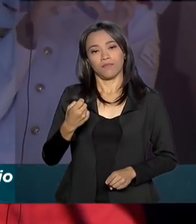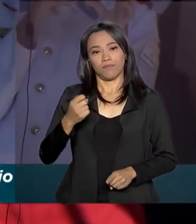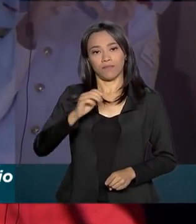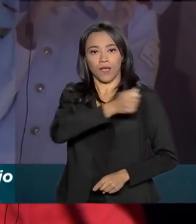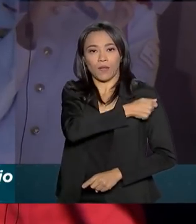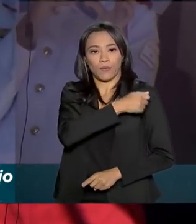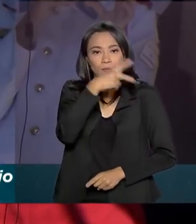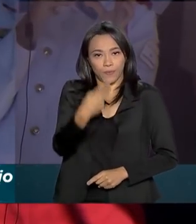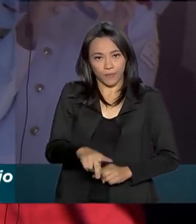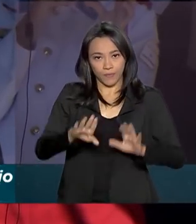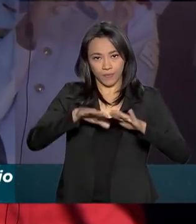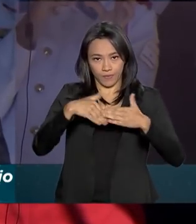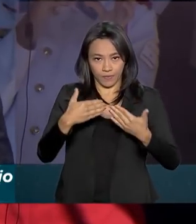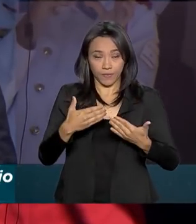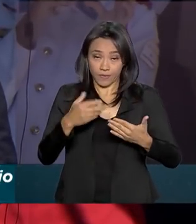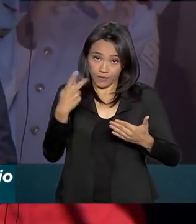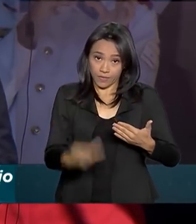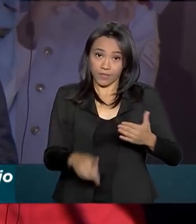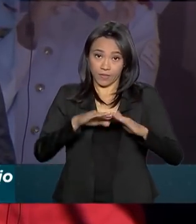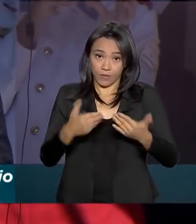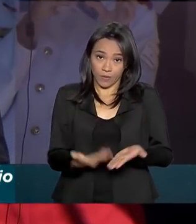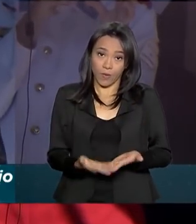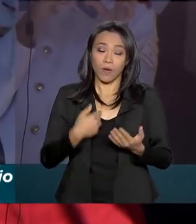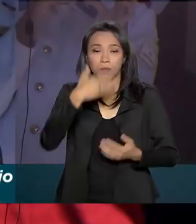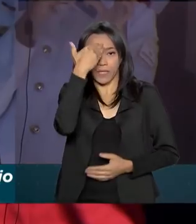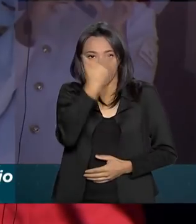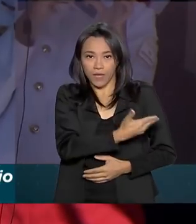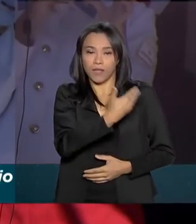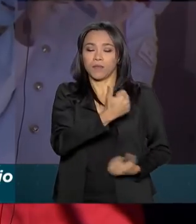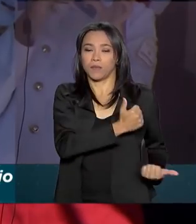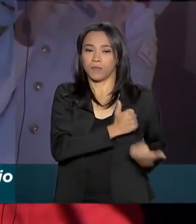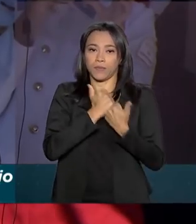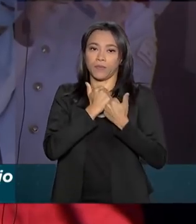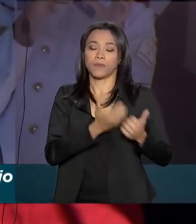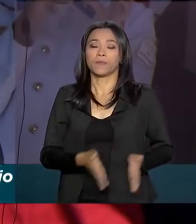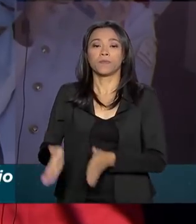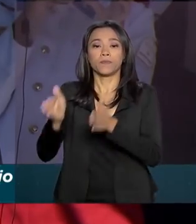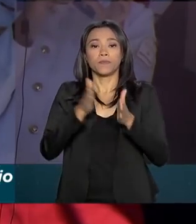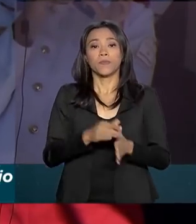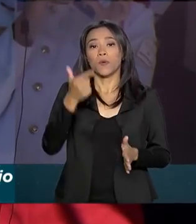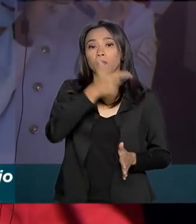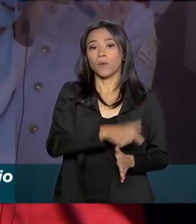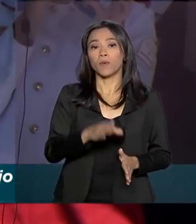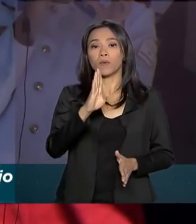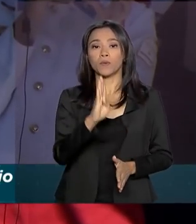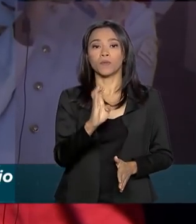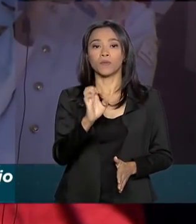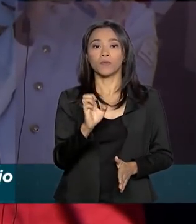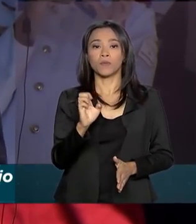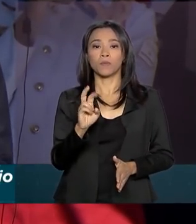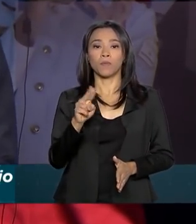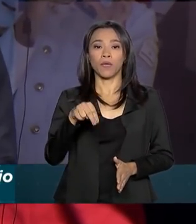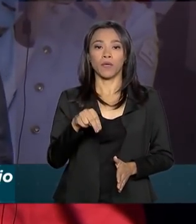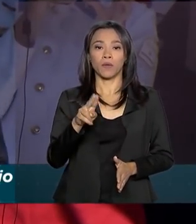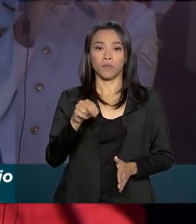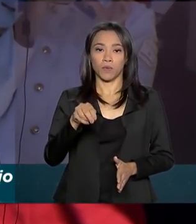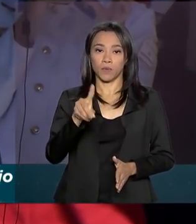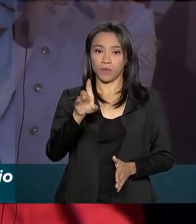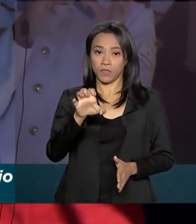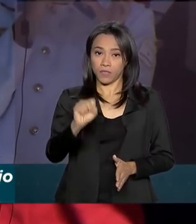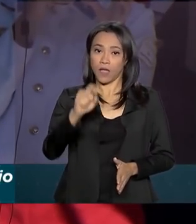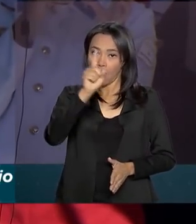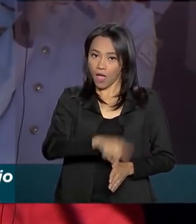obrigado por compor o nosso governo apesar do brigadeiro antônio carlos bermudes comandante ronald gum